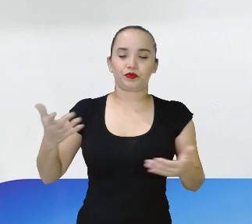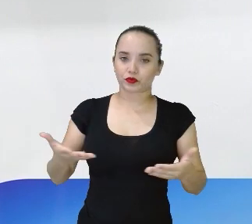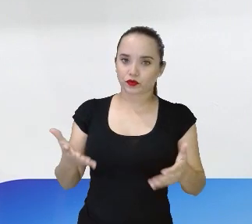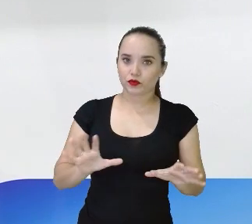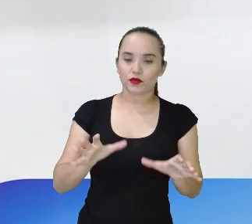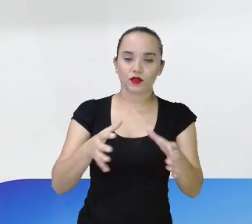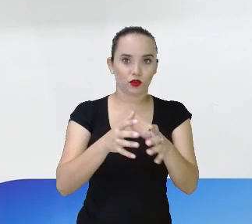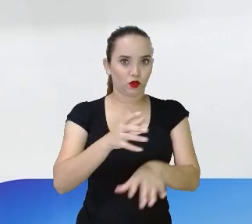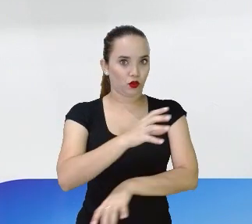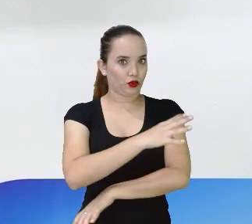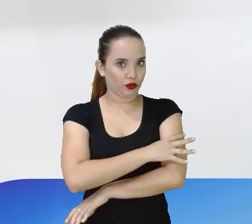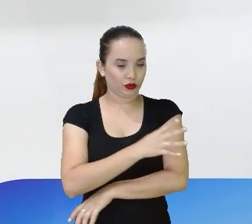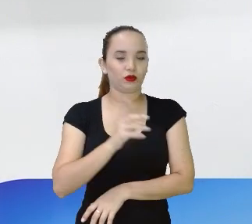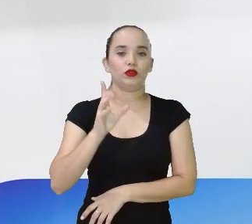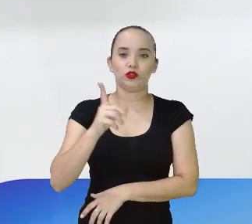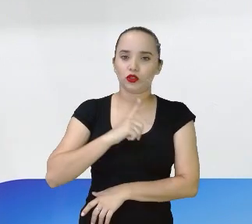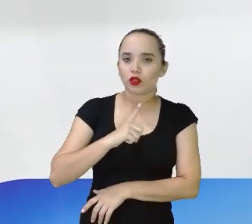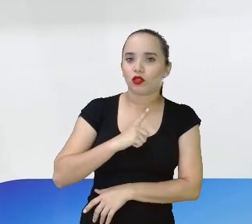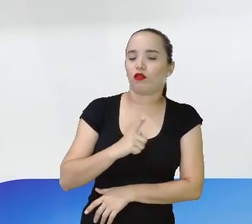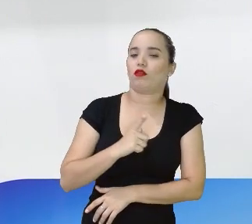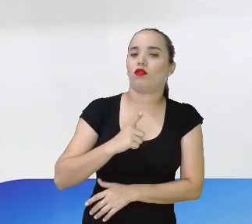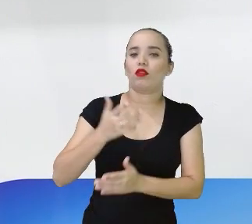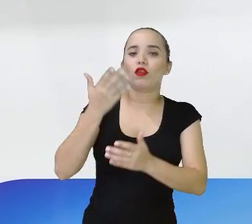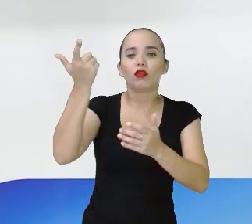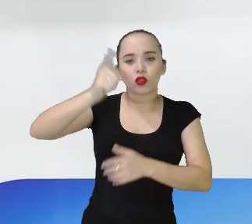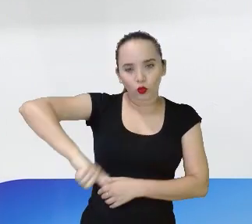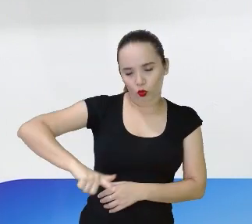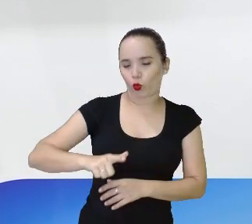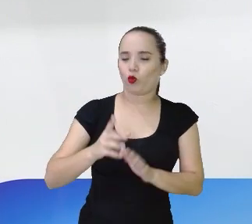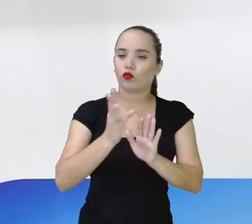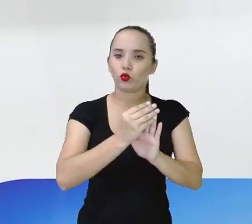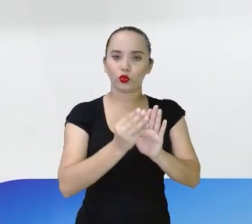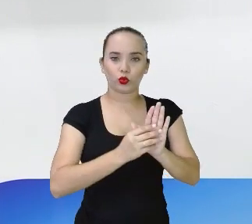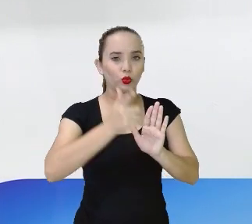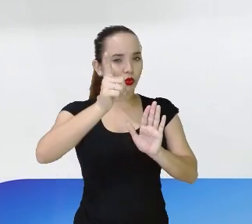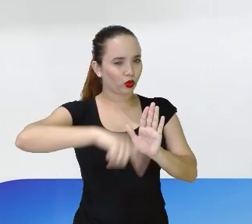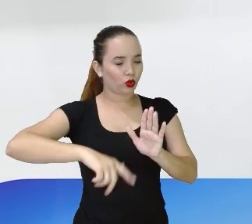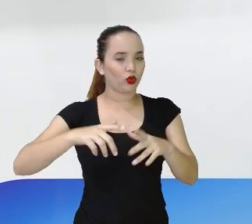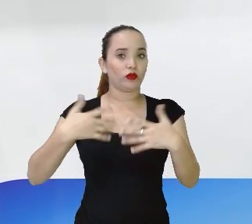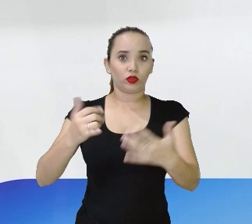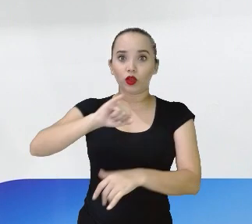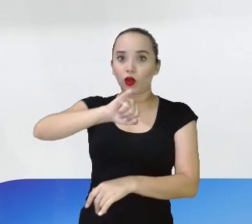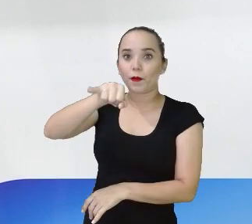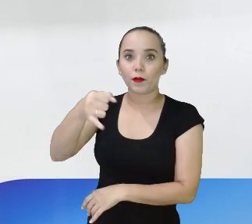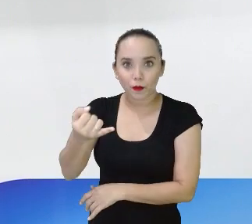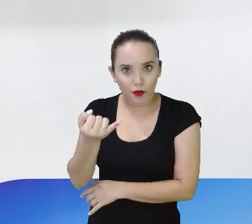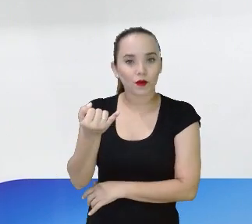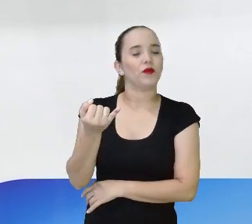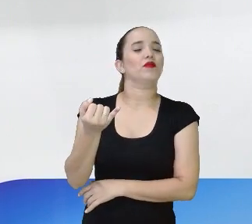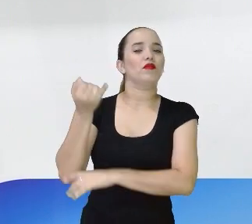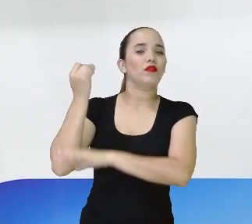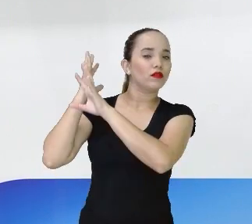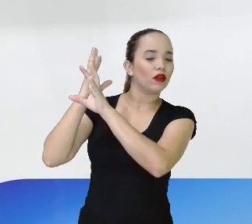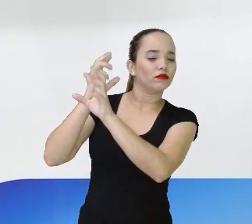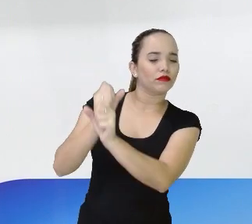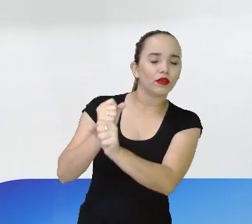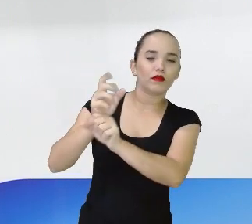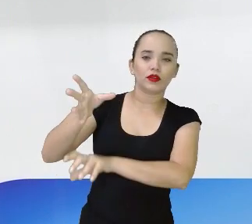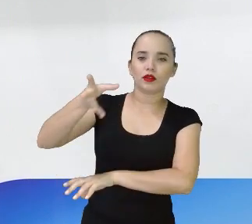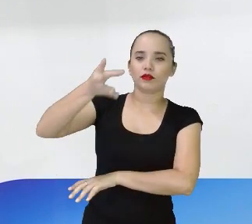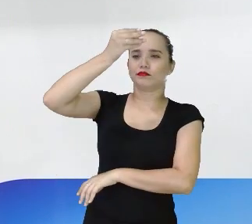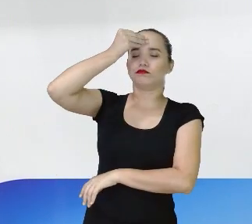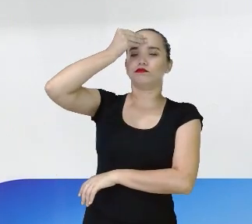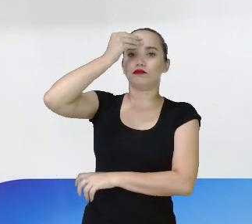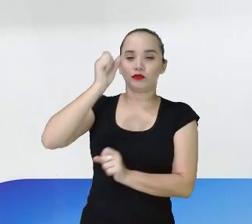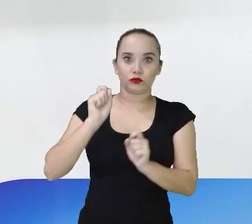ano. Então, se por acaso acontecer, já sabe, aproveite para revisar o conteúdo e fixar melhor esse conteúdo de